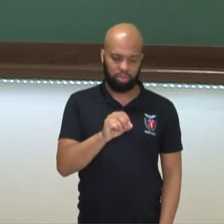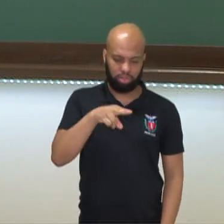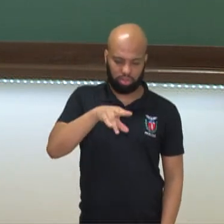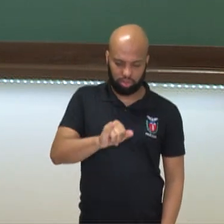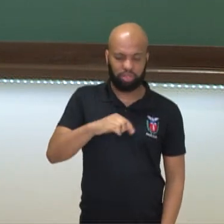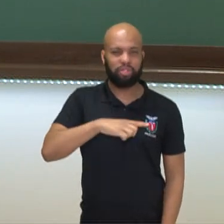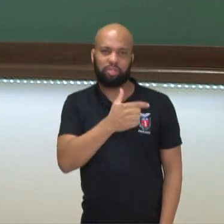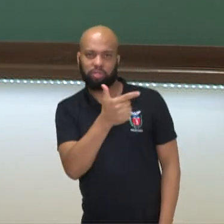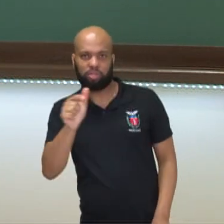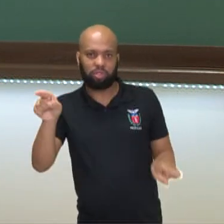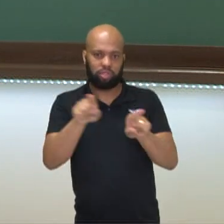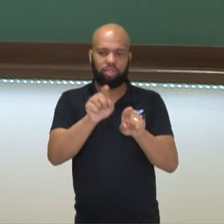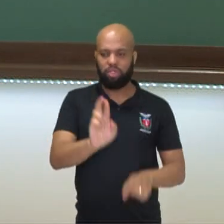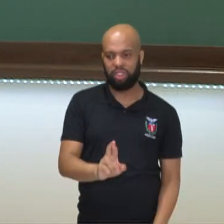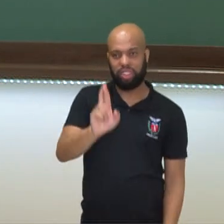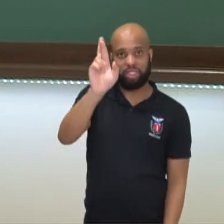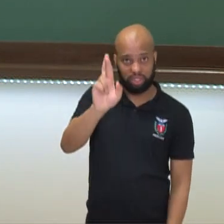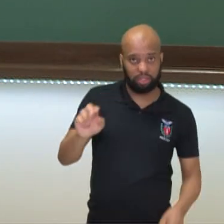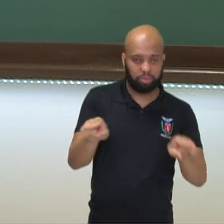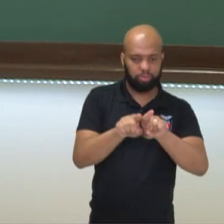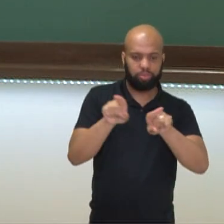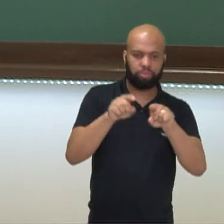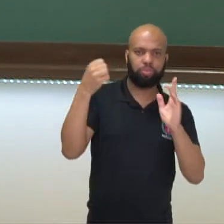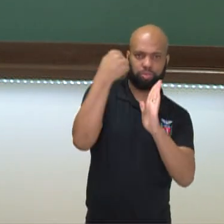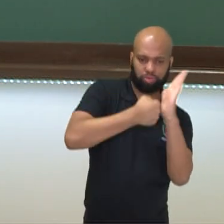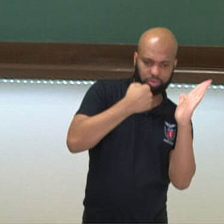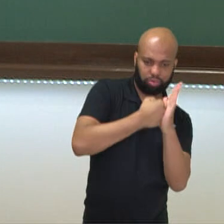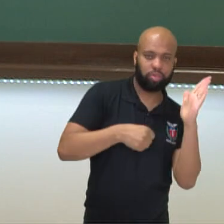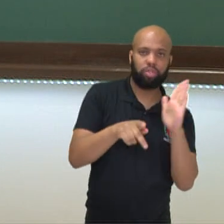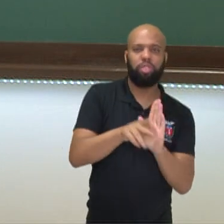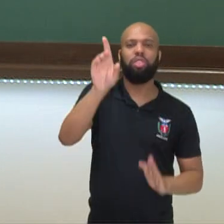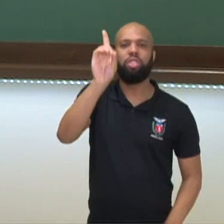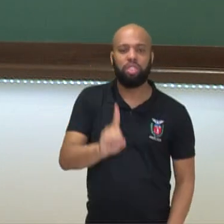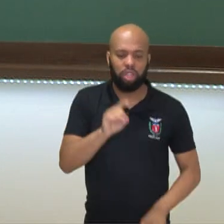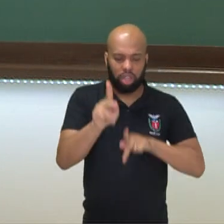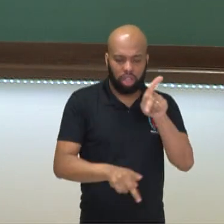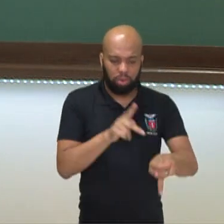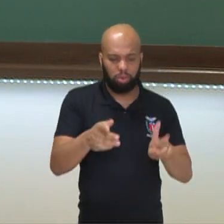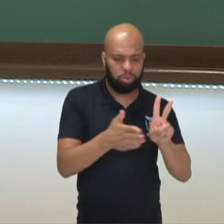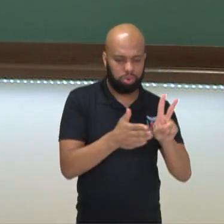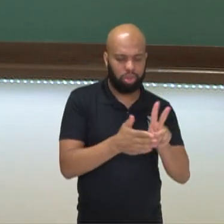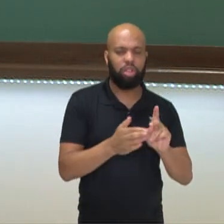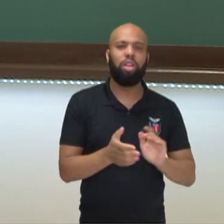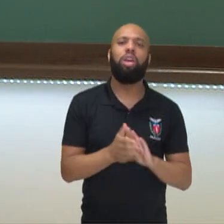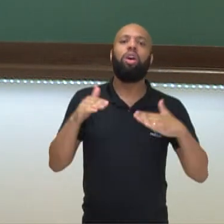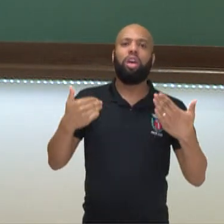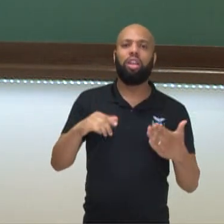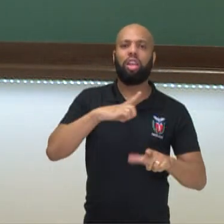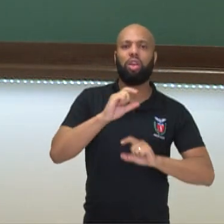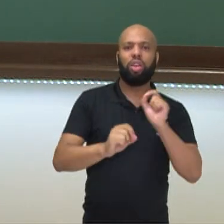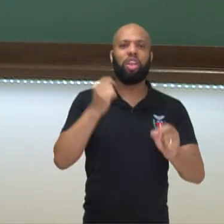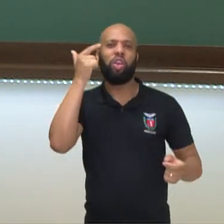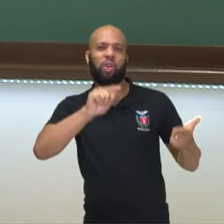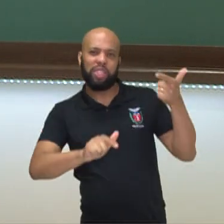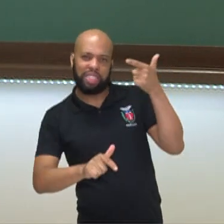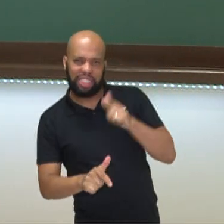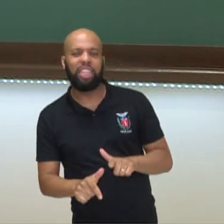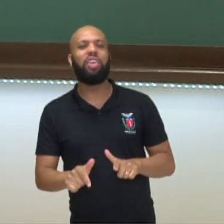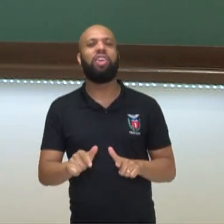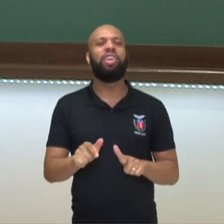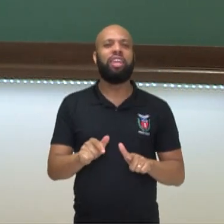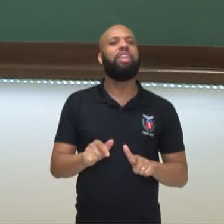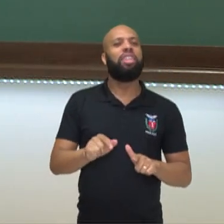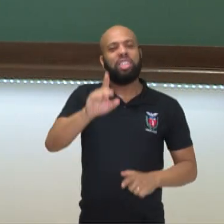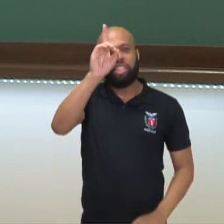muitos outros representantes de destaque da luta pelos direitos dos povos indígenas. Falando nessa conquista de direitos, vamos